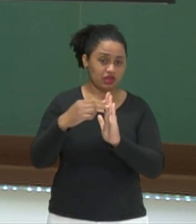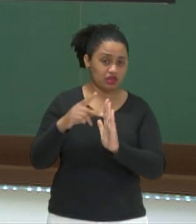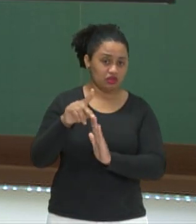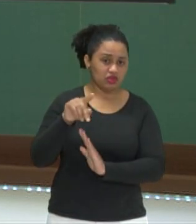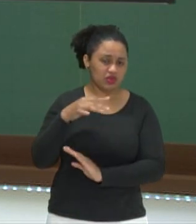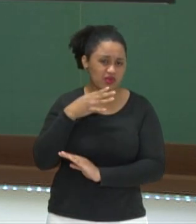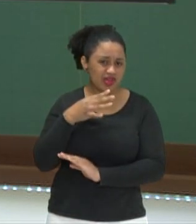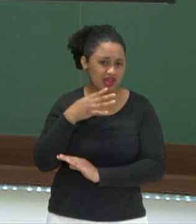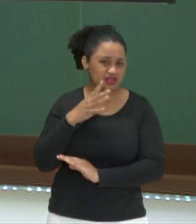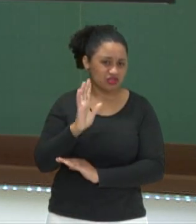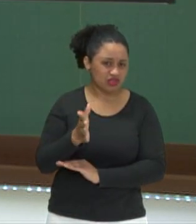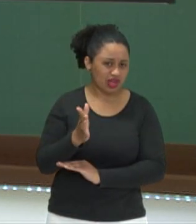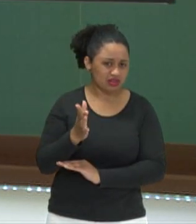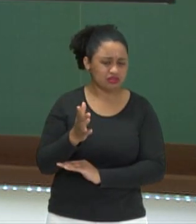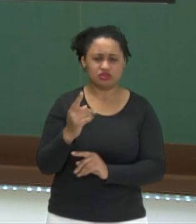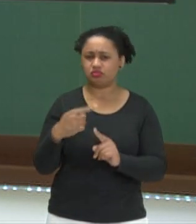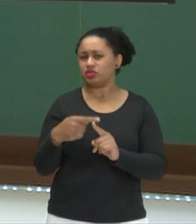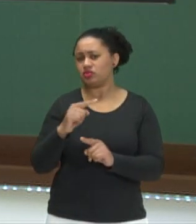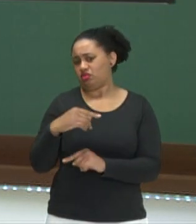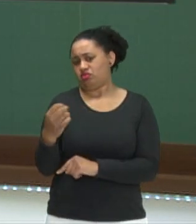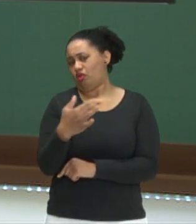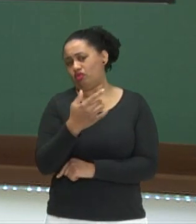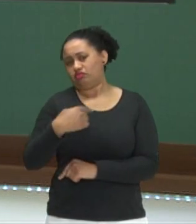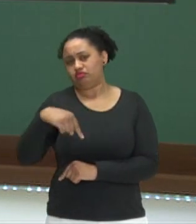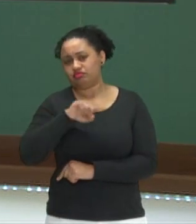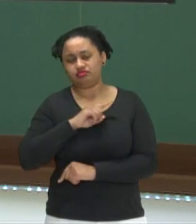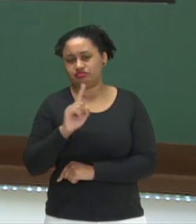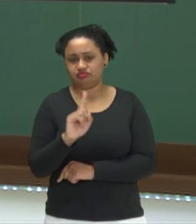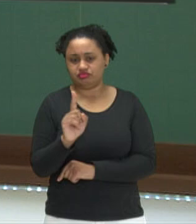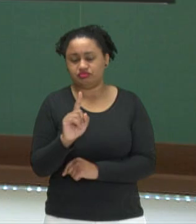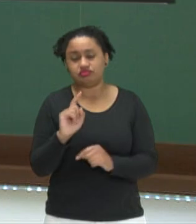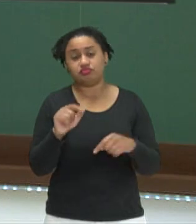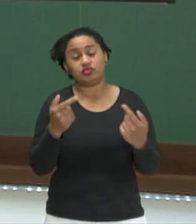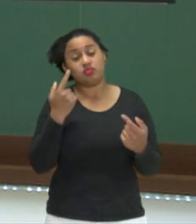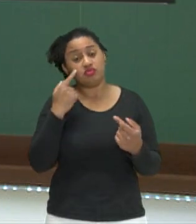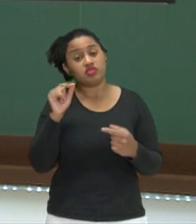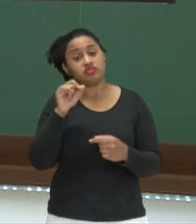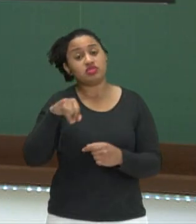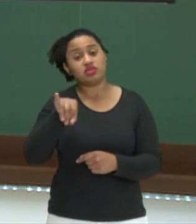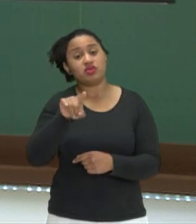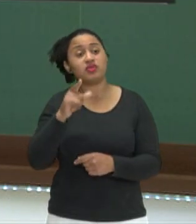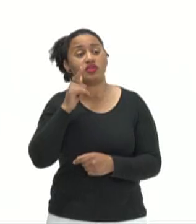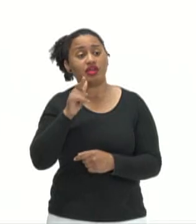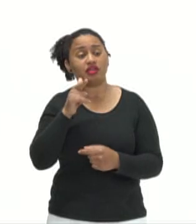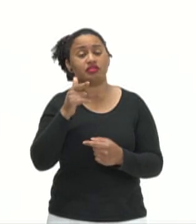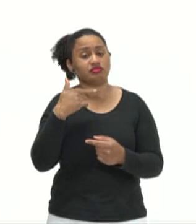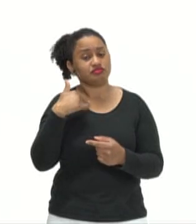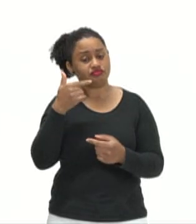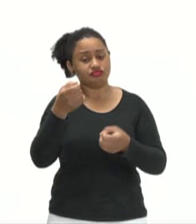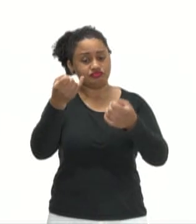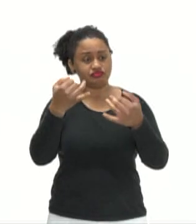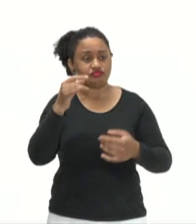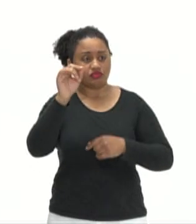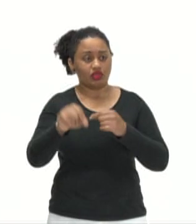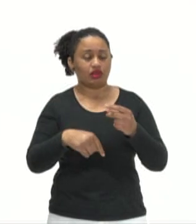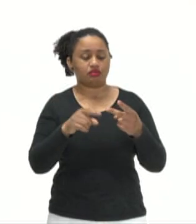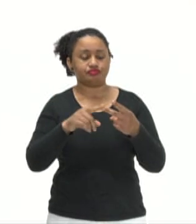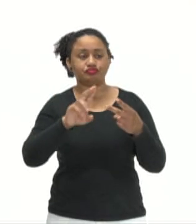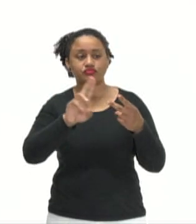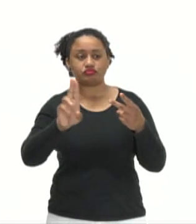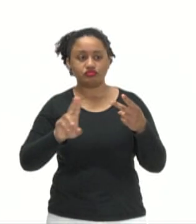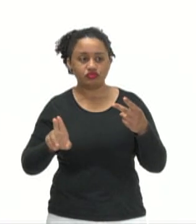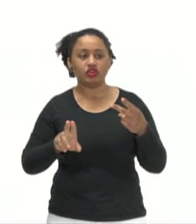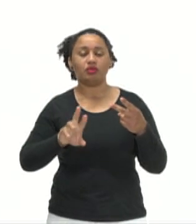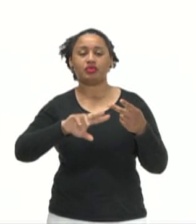significa? Porque não é uma novidade para nós falarmos de prisma. Vamos ver se vocês conseguem definir. Nomear os diferentes prismas,